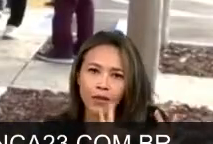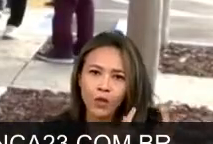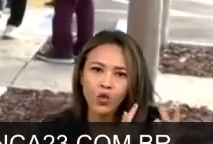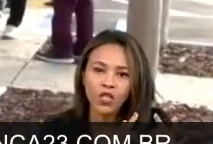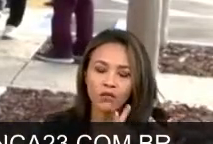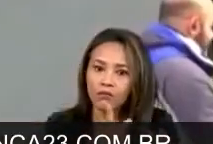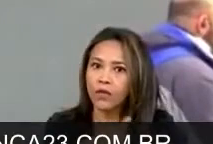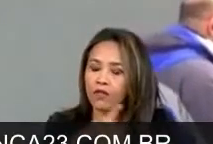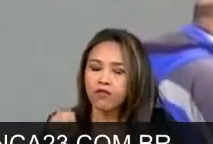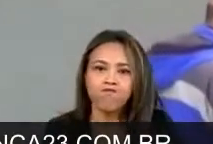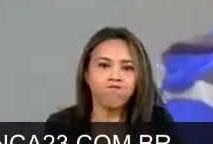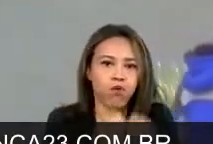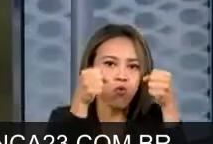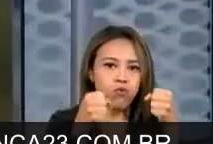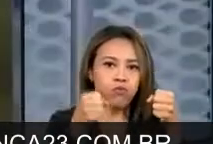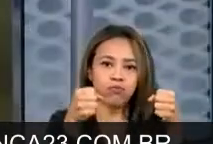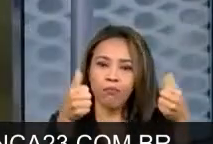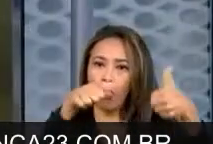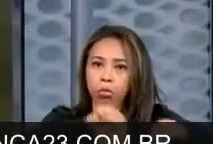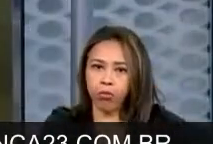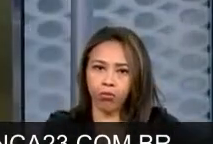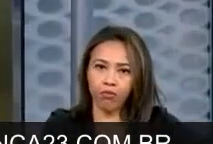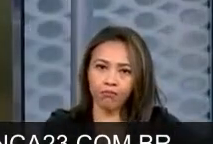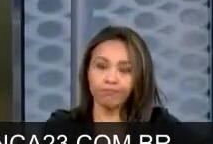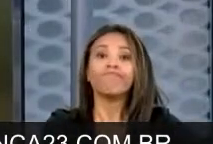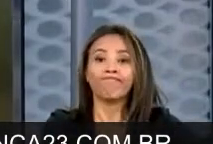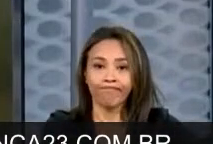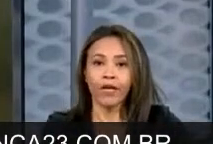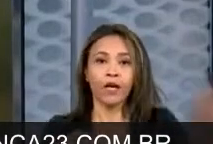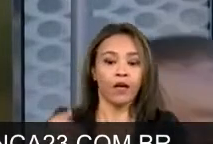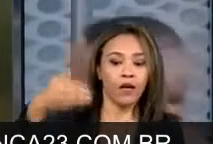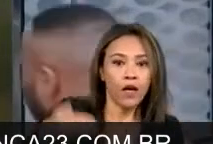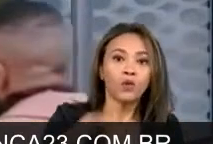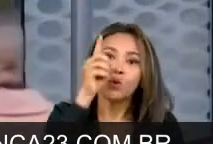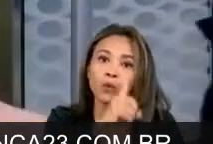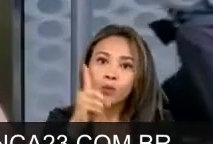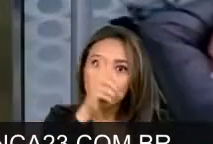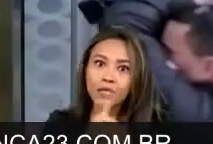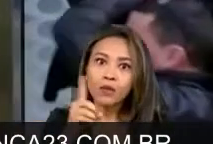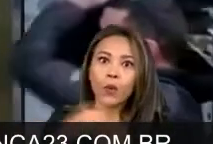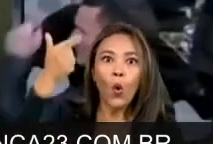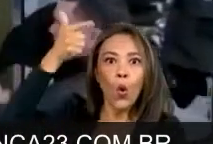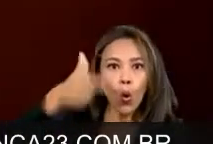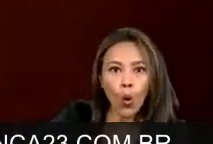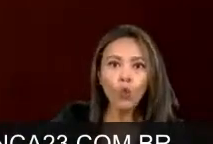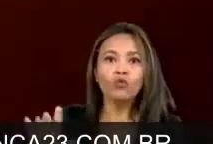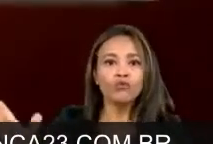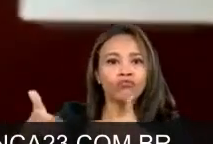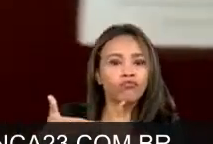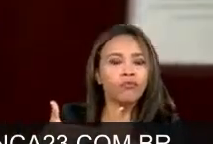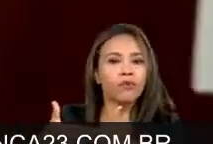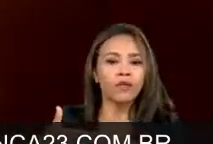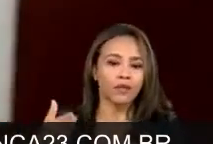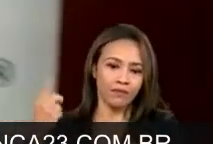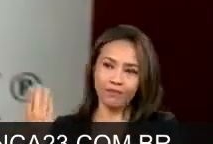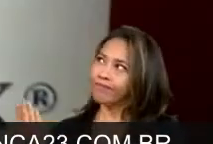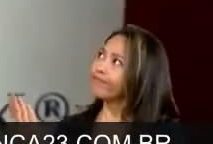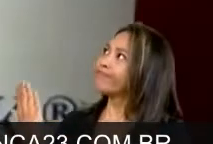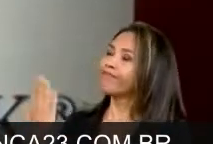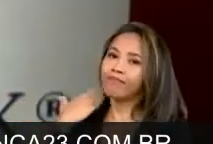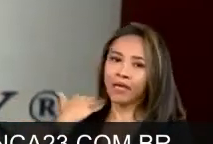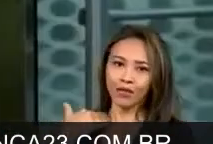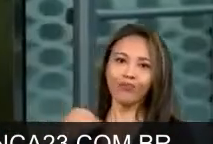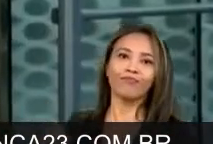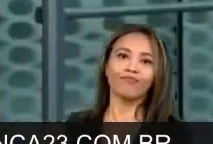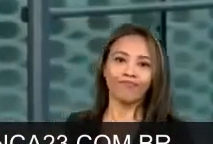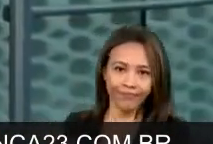sofreu um colapso, faliu. No domingo, reguladores financeiros fecharam outro banco, o Signature Bank de